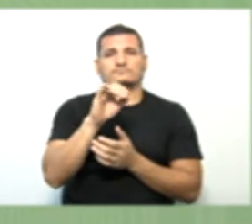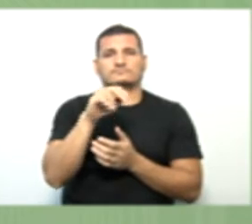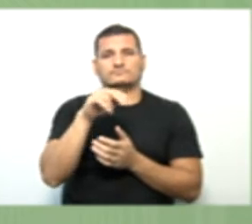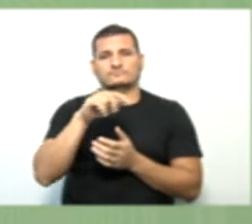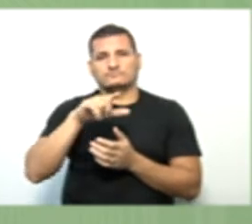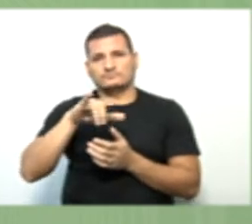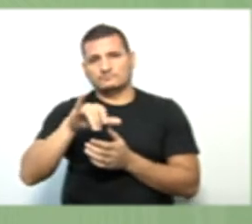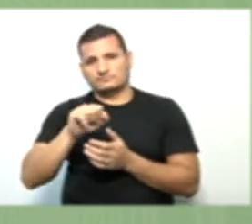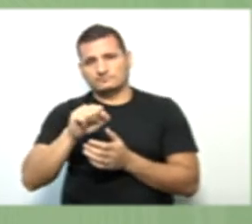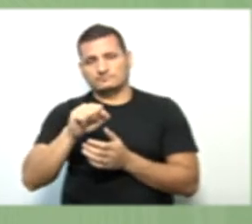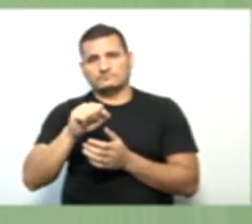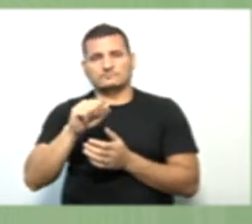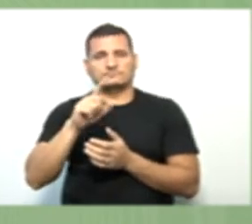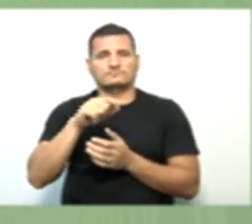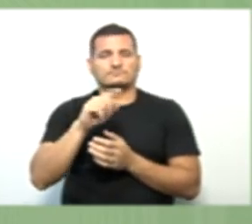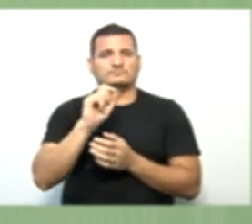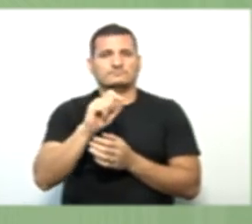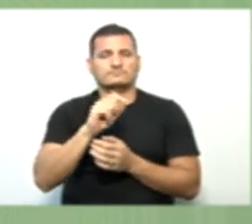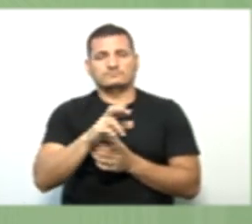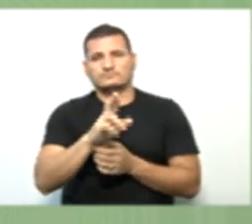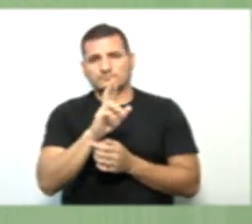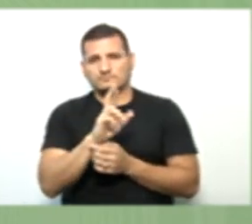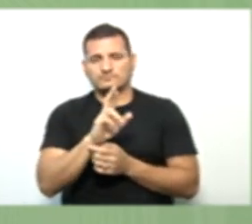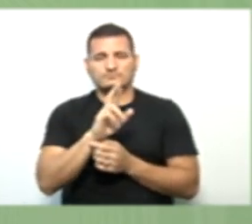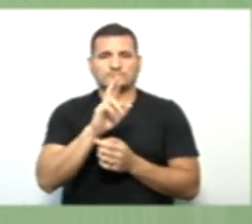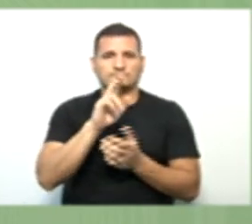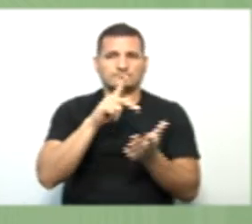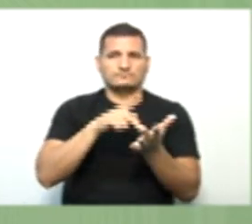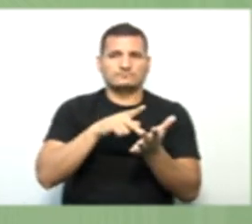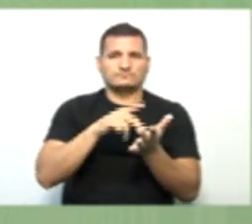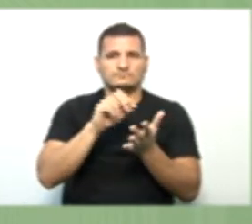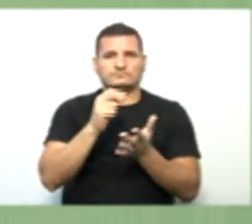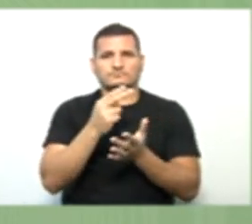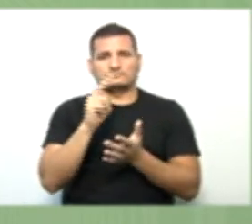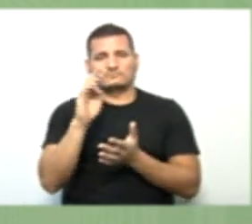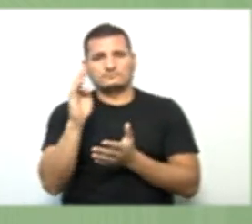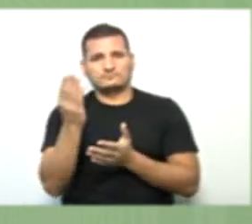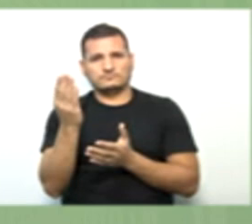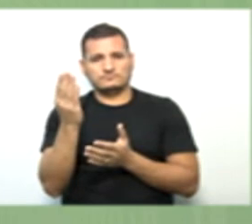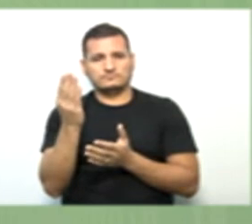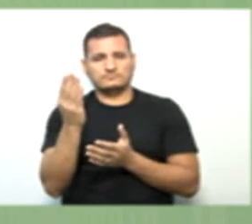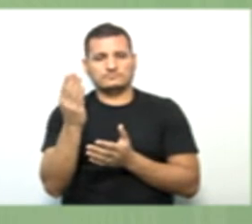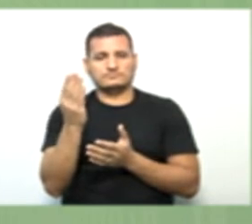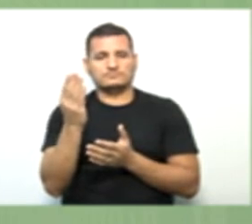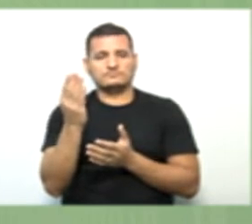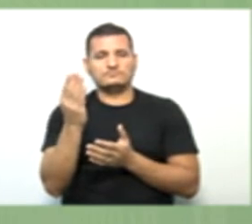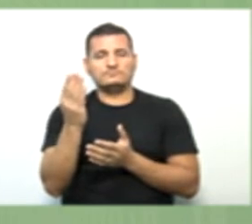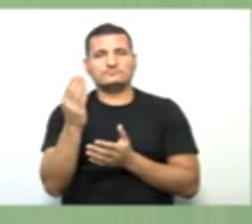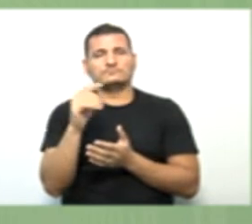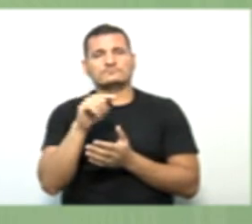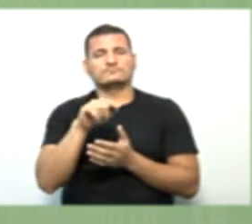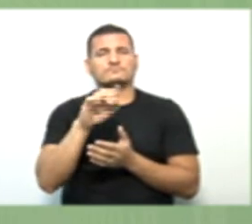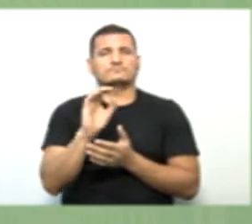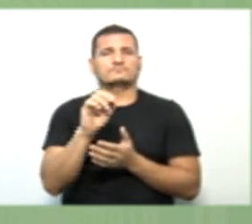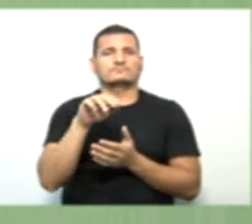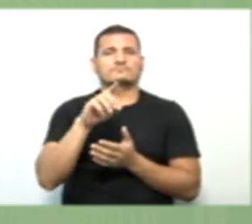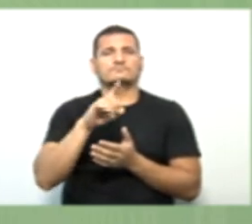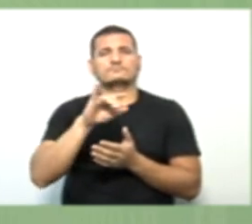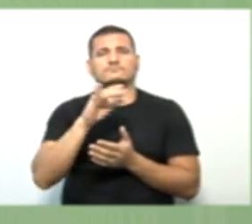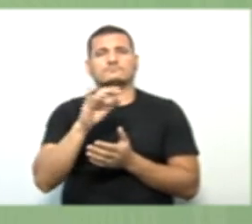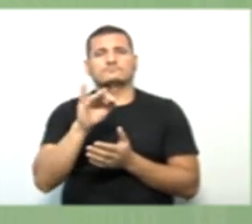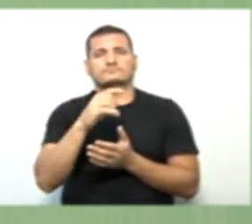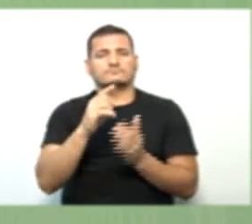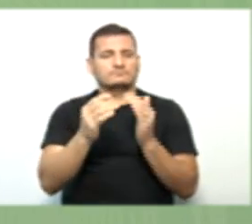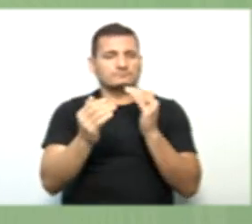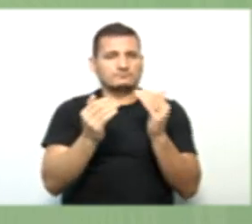são verdadeiros ou falsos. E geralmente são utilizadas em condições. Onde estão essas condições? Essas